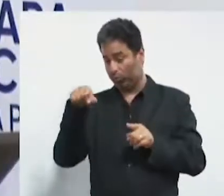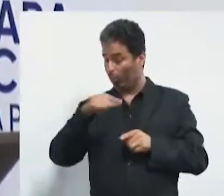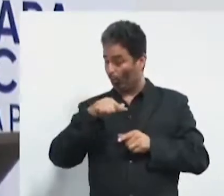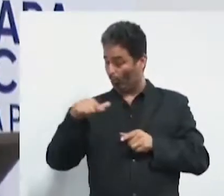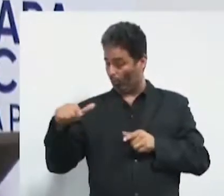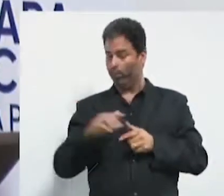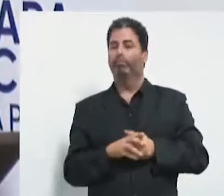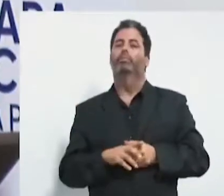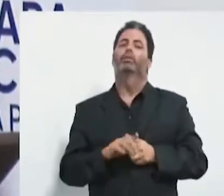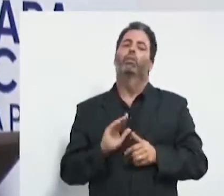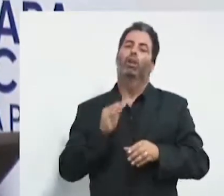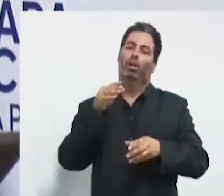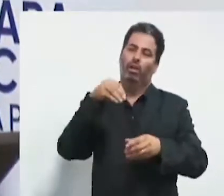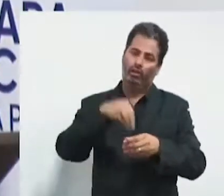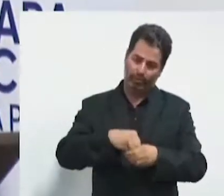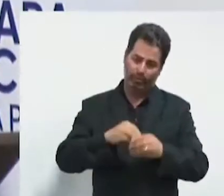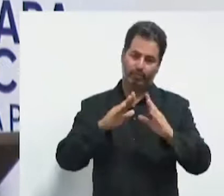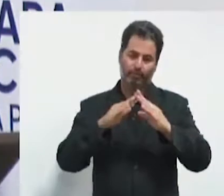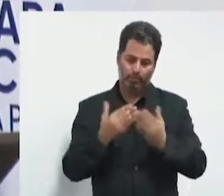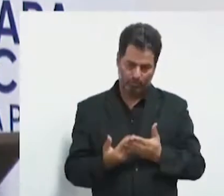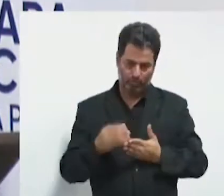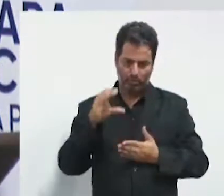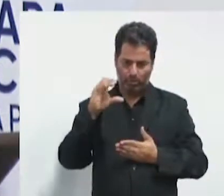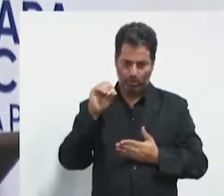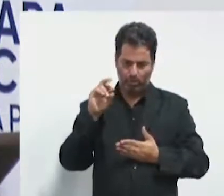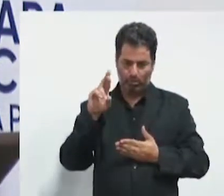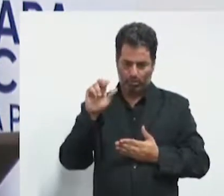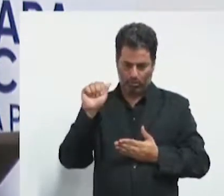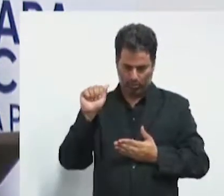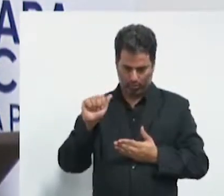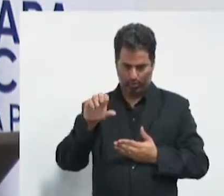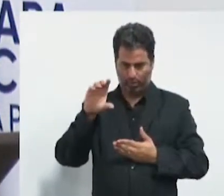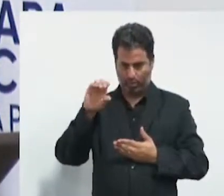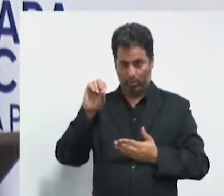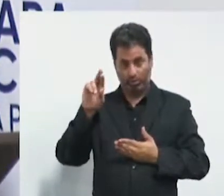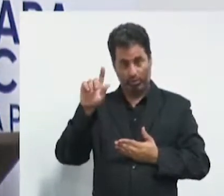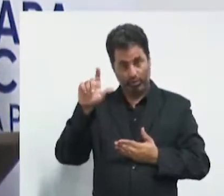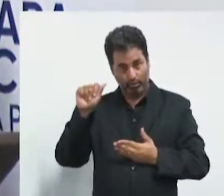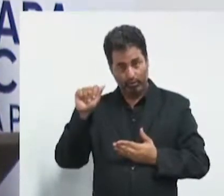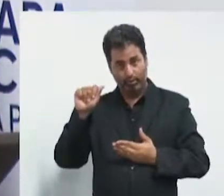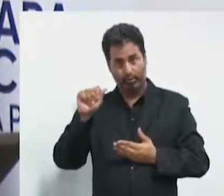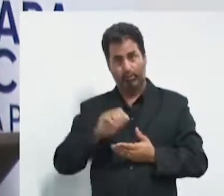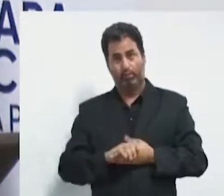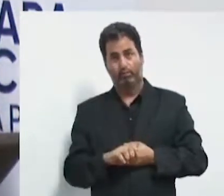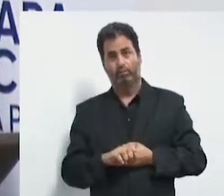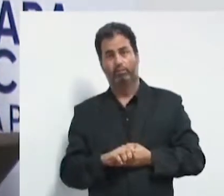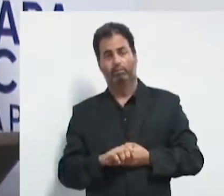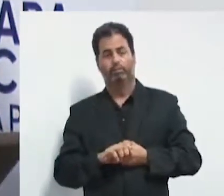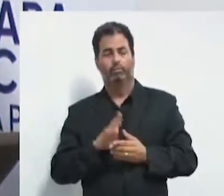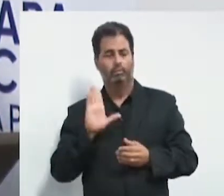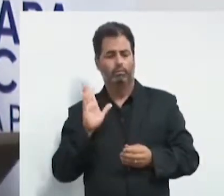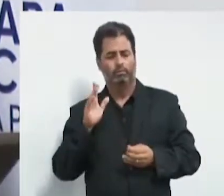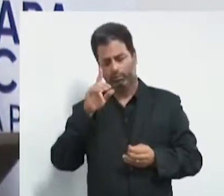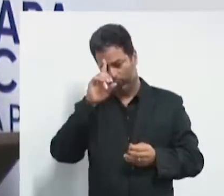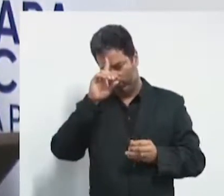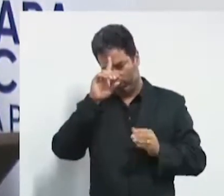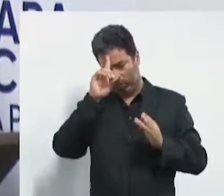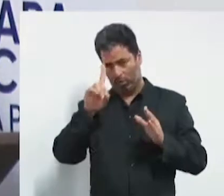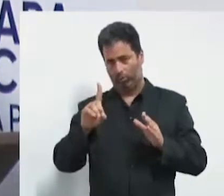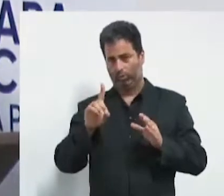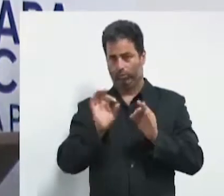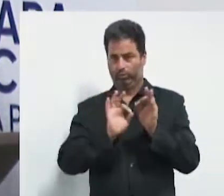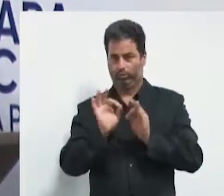estava na escola cora coralina aonde tem lá uma ótima vista o investimento